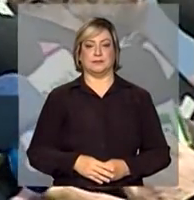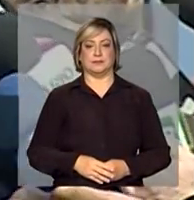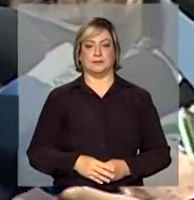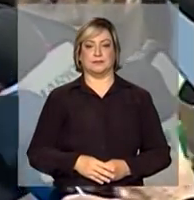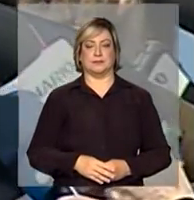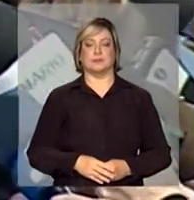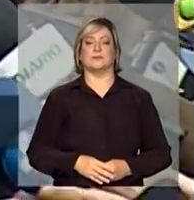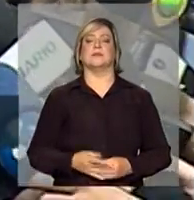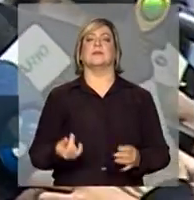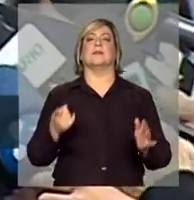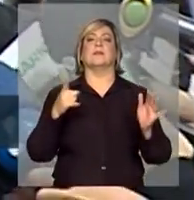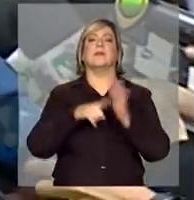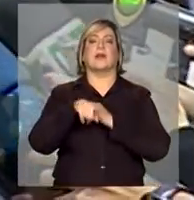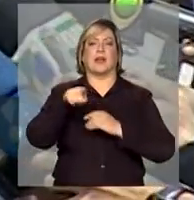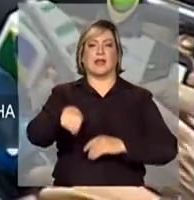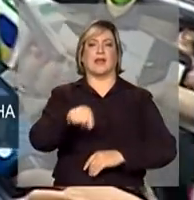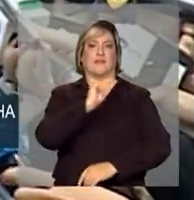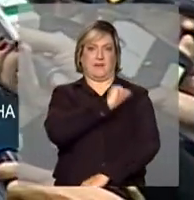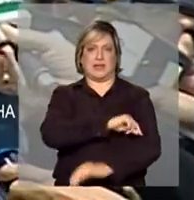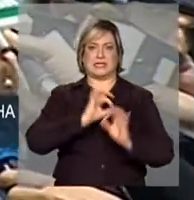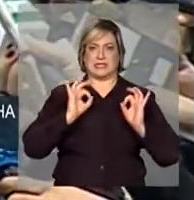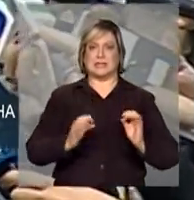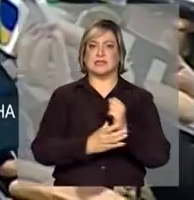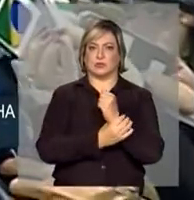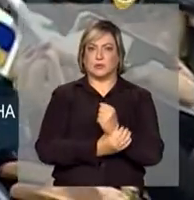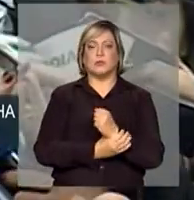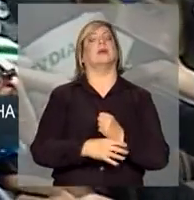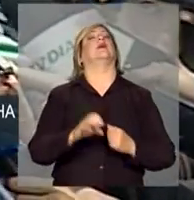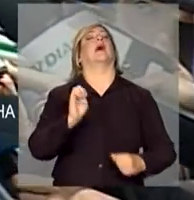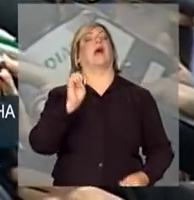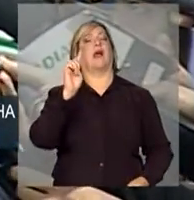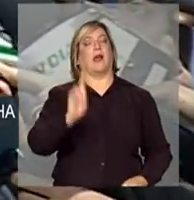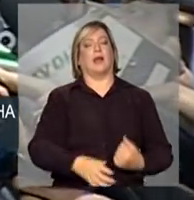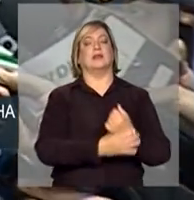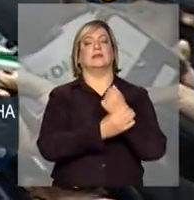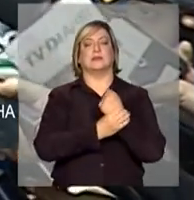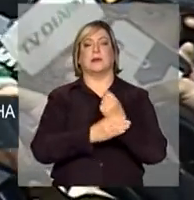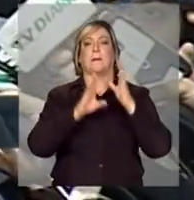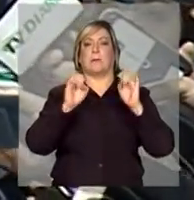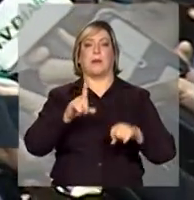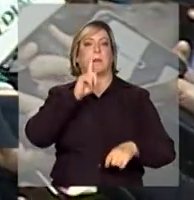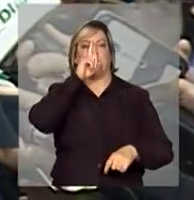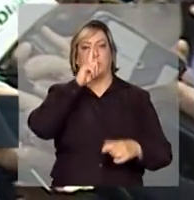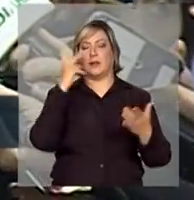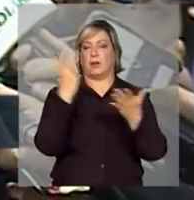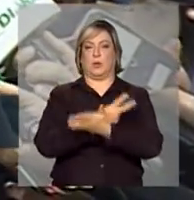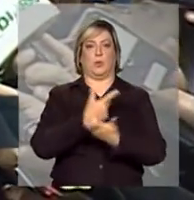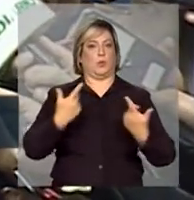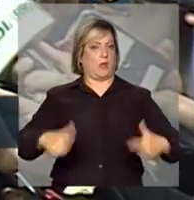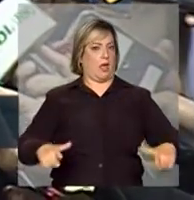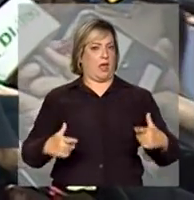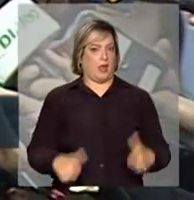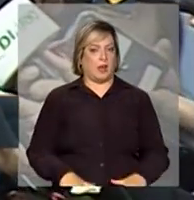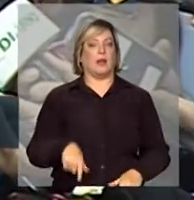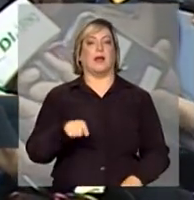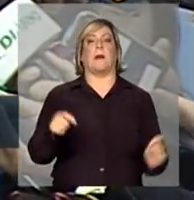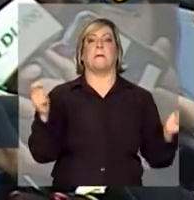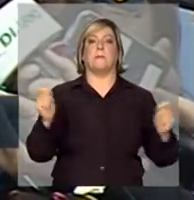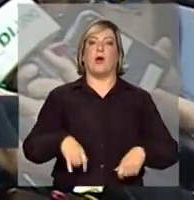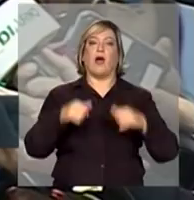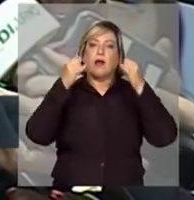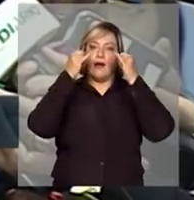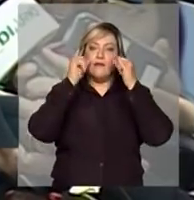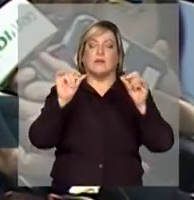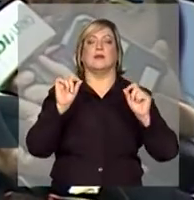professor. Vamos lá. Ministro, a vacina é segura? A vacina é segura e a melhor arma para impedir doenças